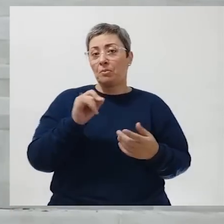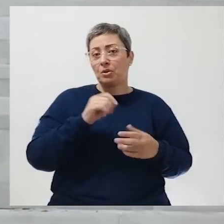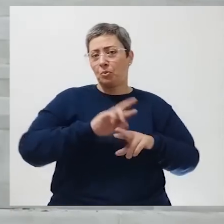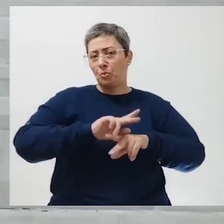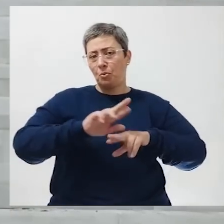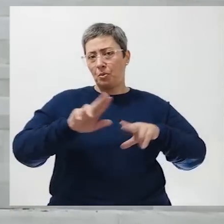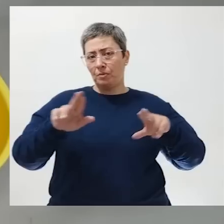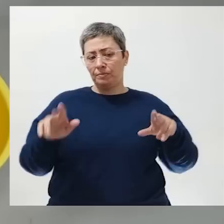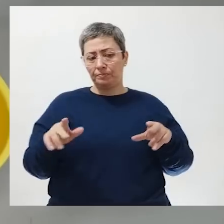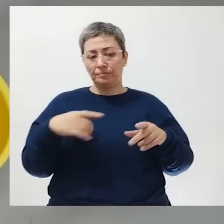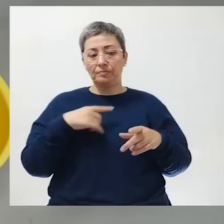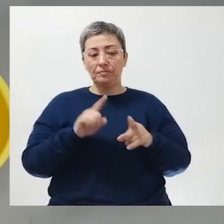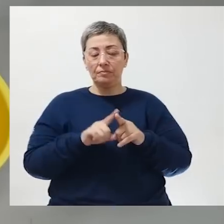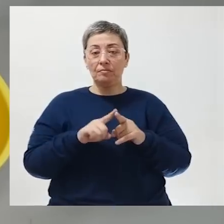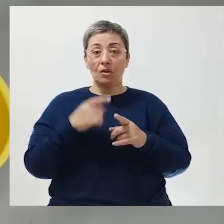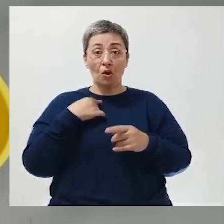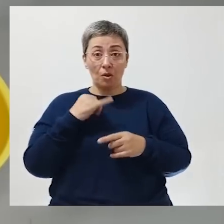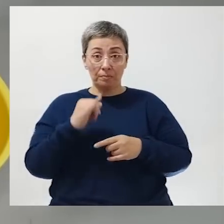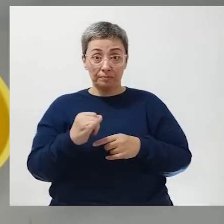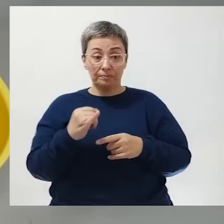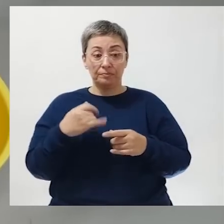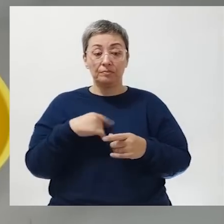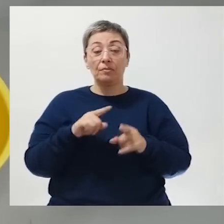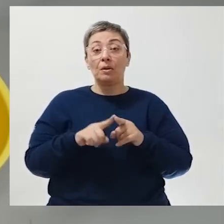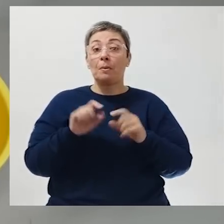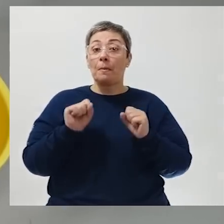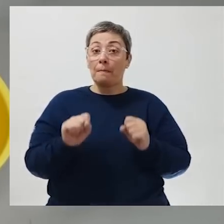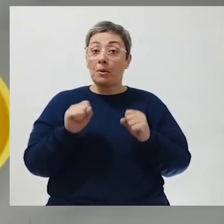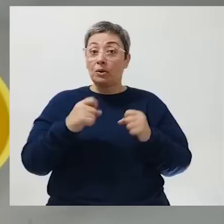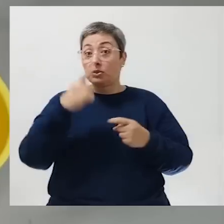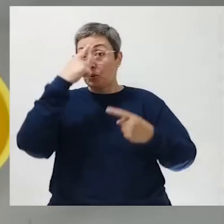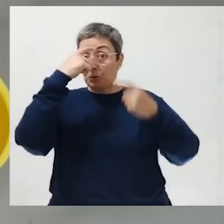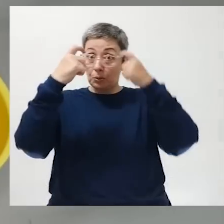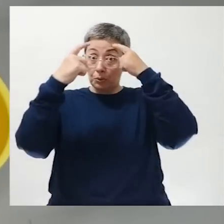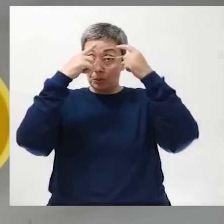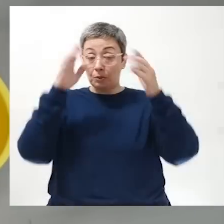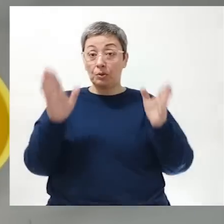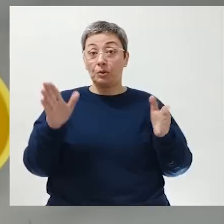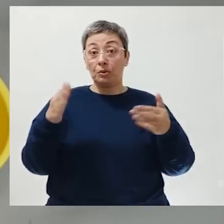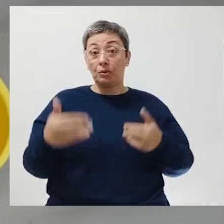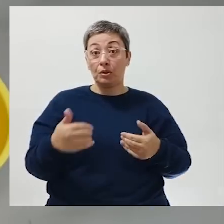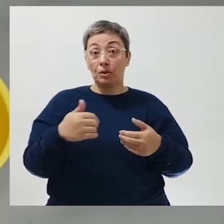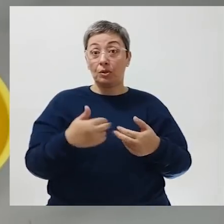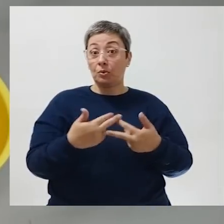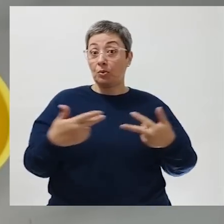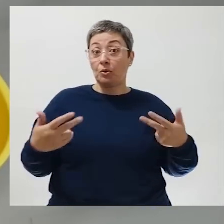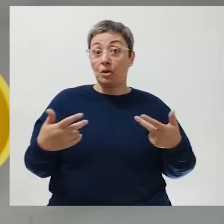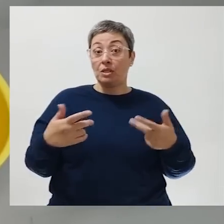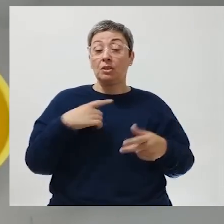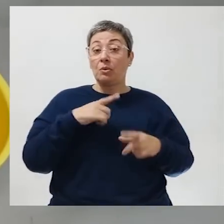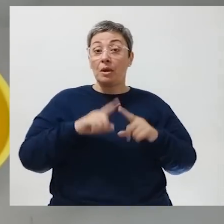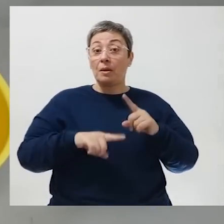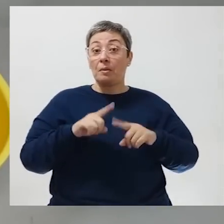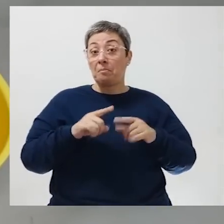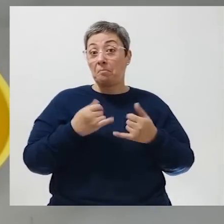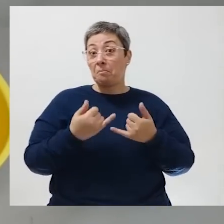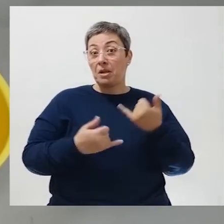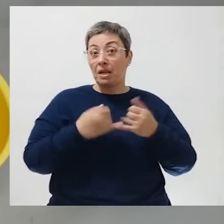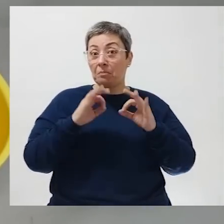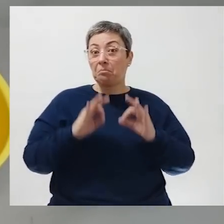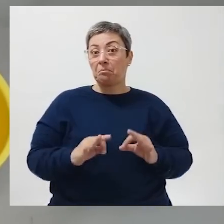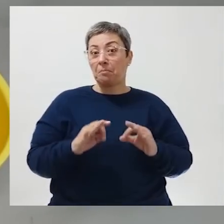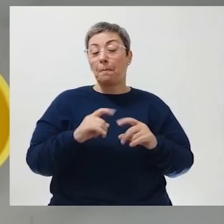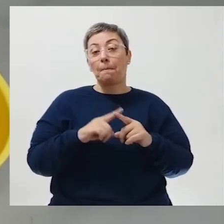série de coisas. Como eu falei, nós podemos inventar caixas com coisas que não são brinquedos normalmente. E